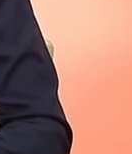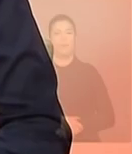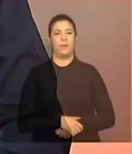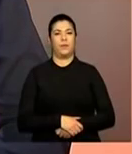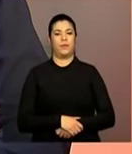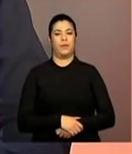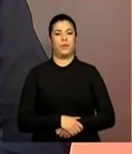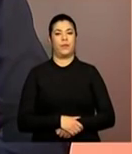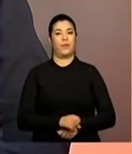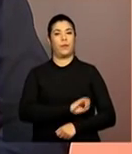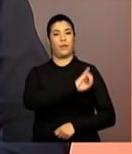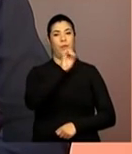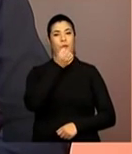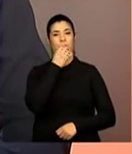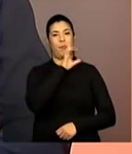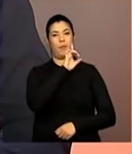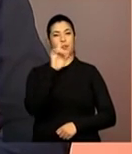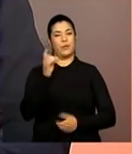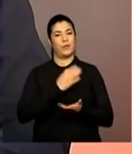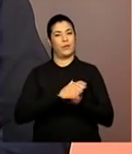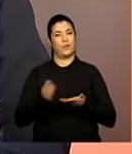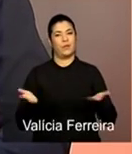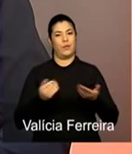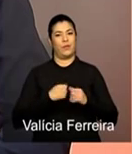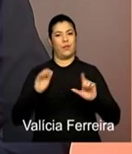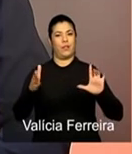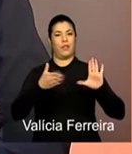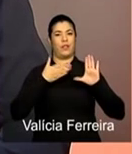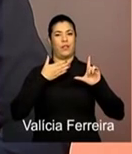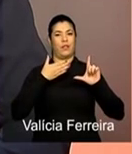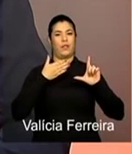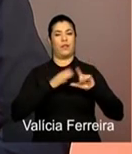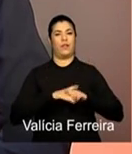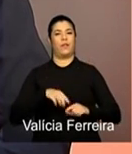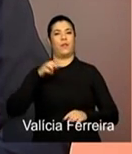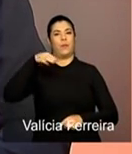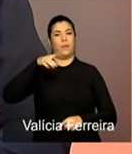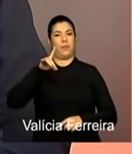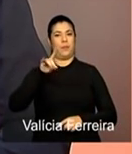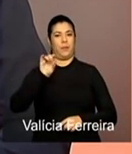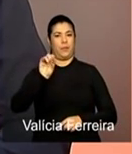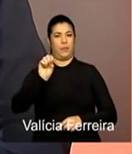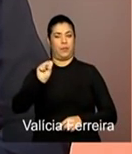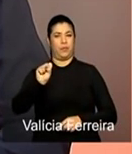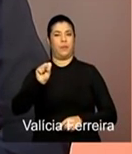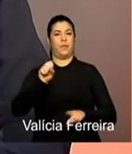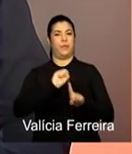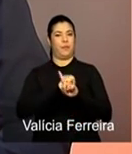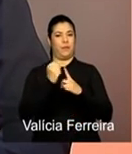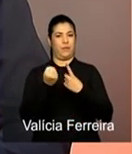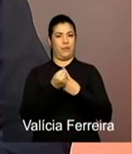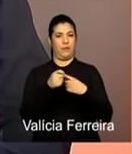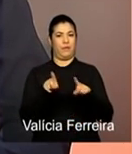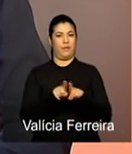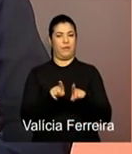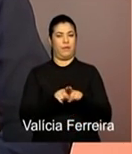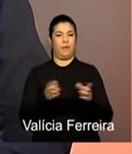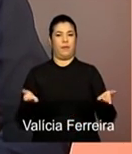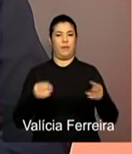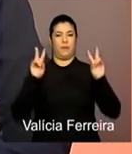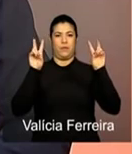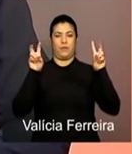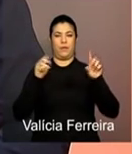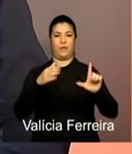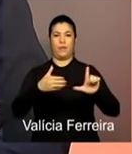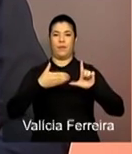Olá bom dia está no ar Mais uma teleconferência do Ministério do Desenvolvimento Social e combate à fome o tema